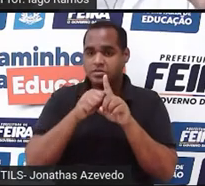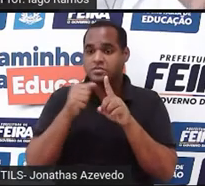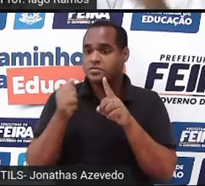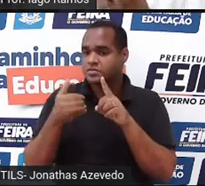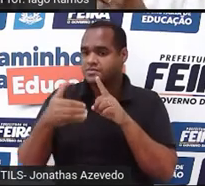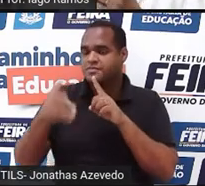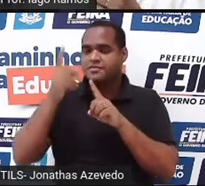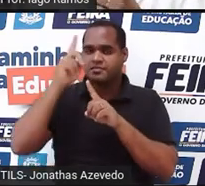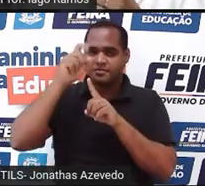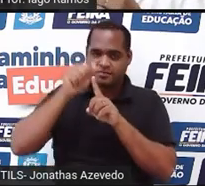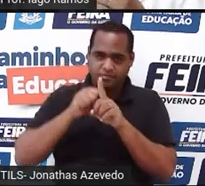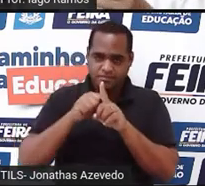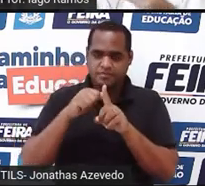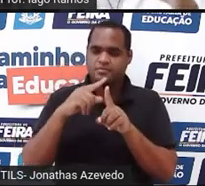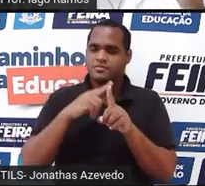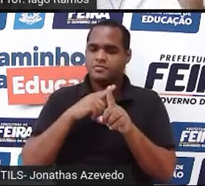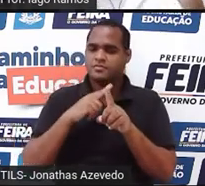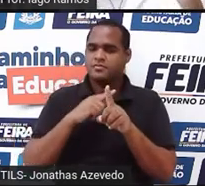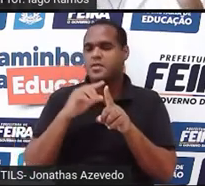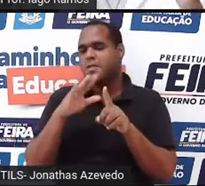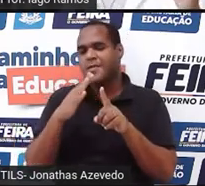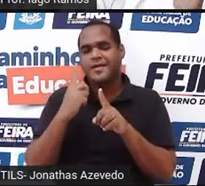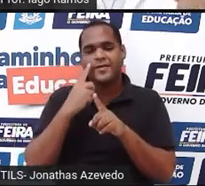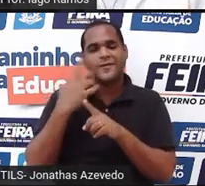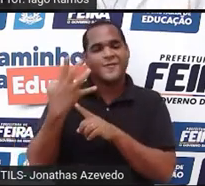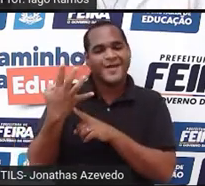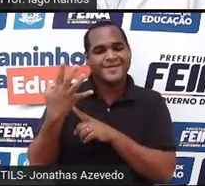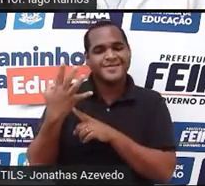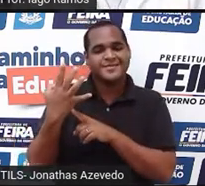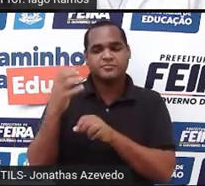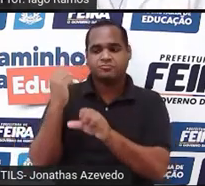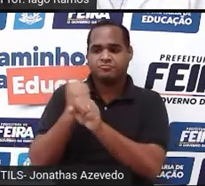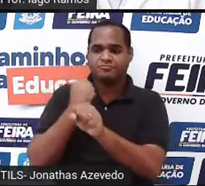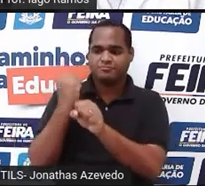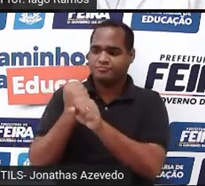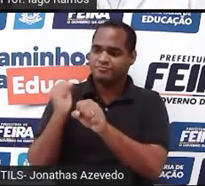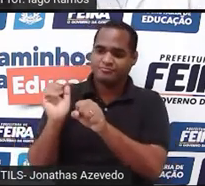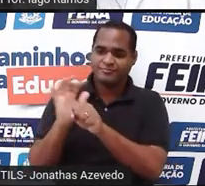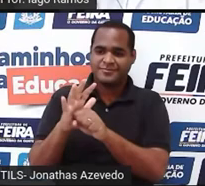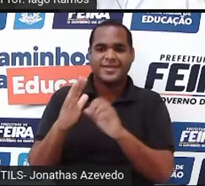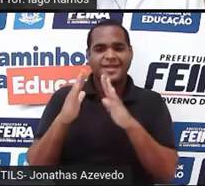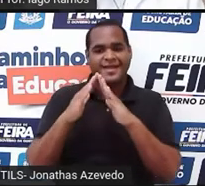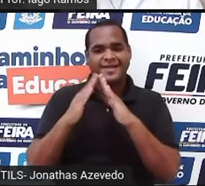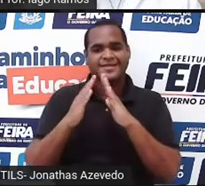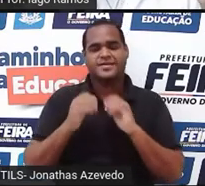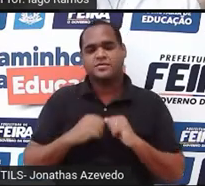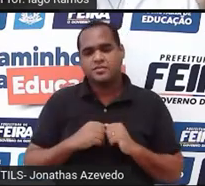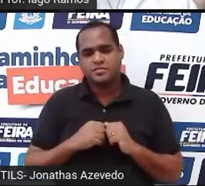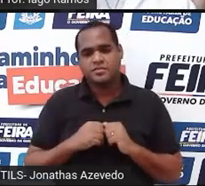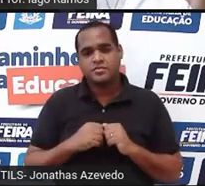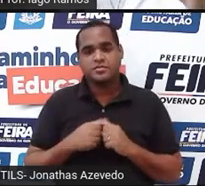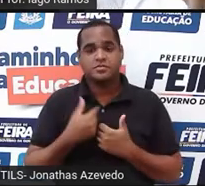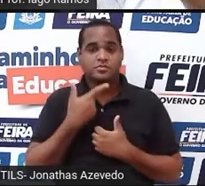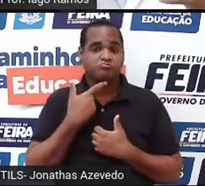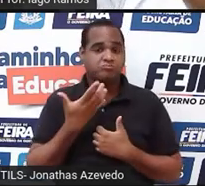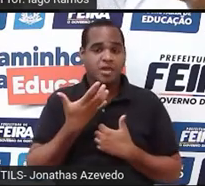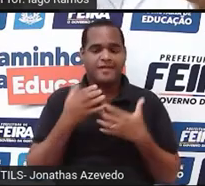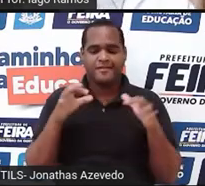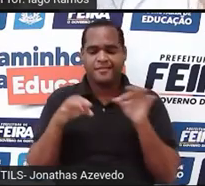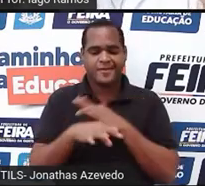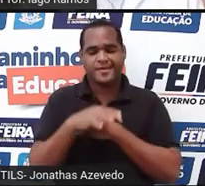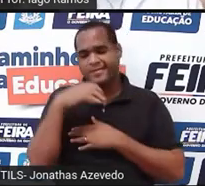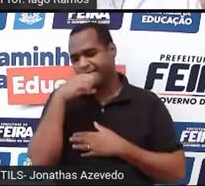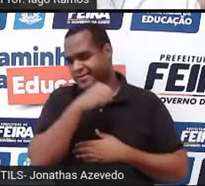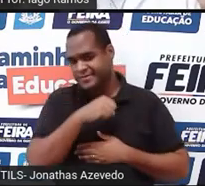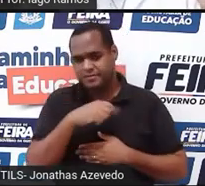esse um mês Digamos que foram quatro construtores é só que eu quero que essa reforma acabe